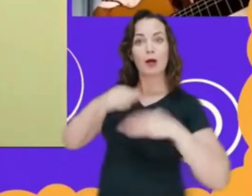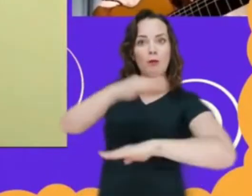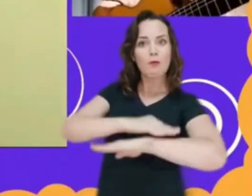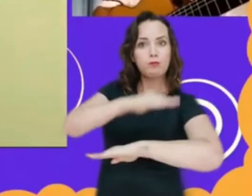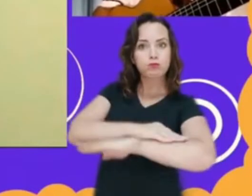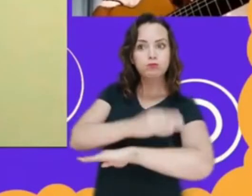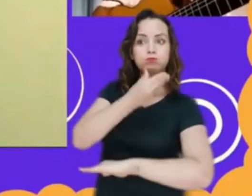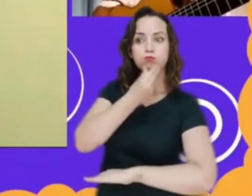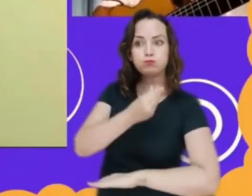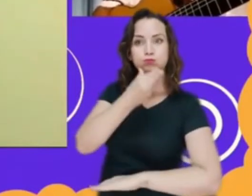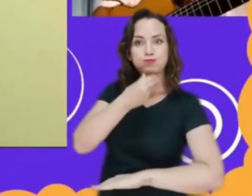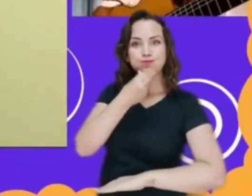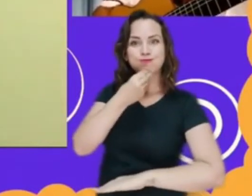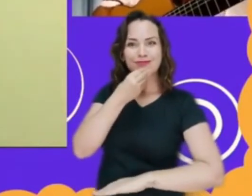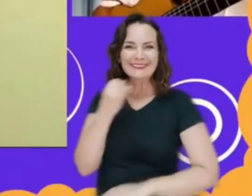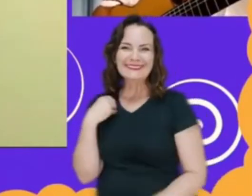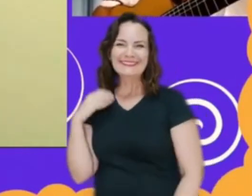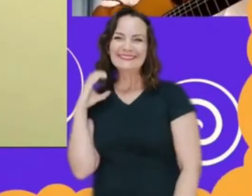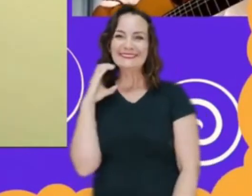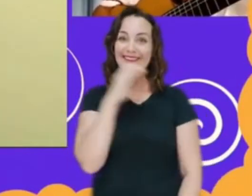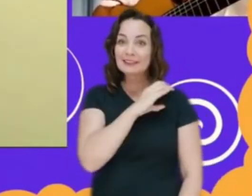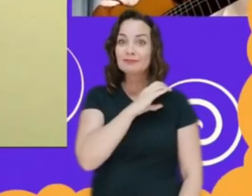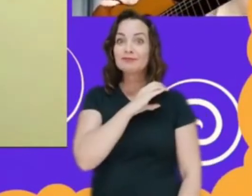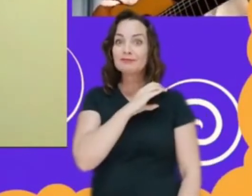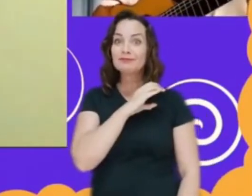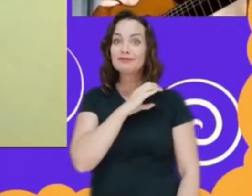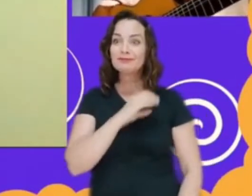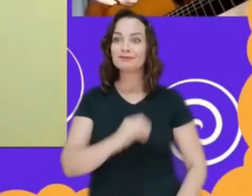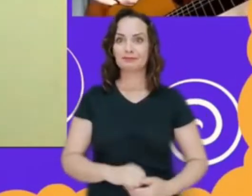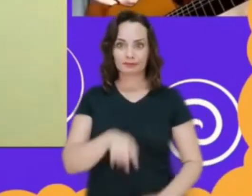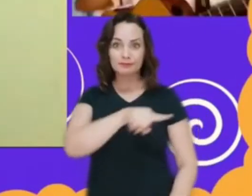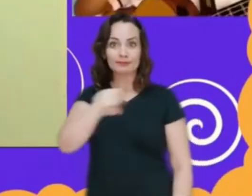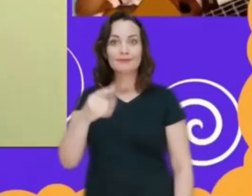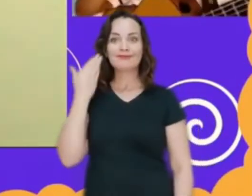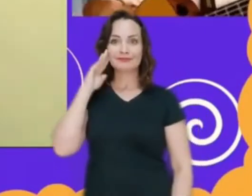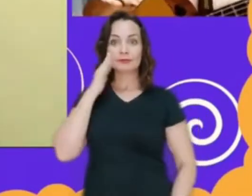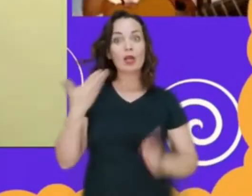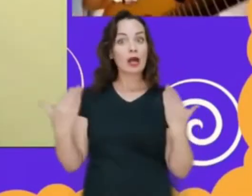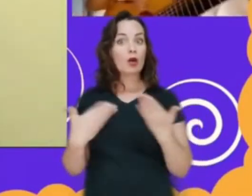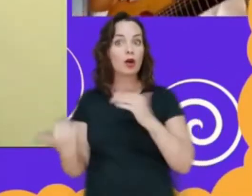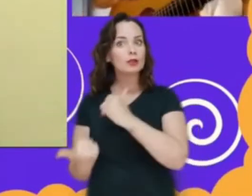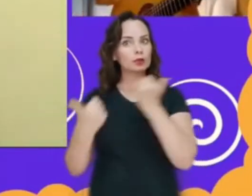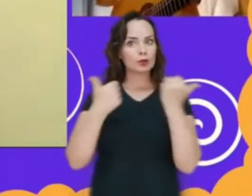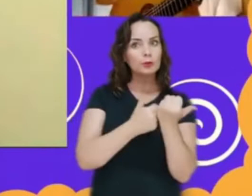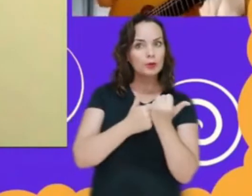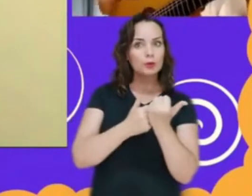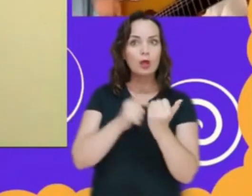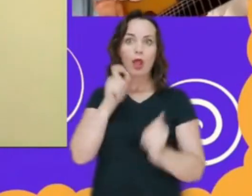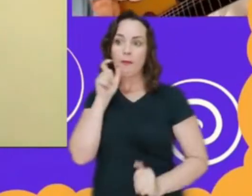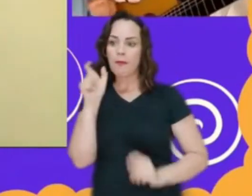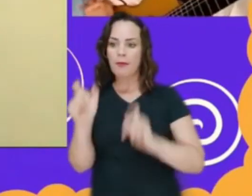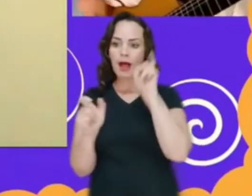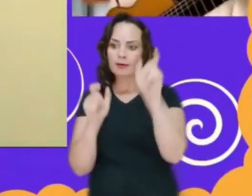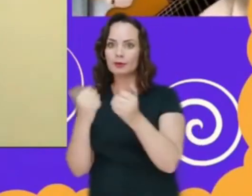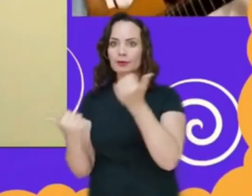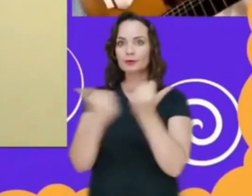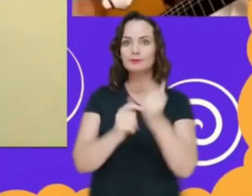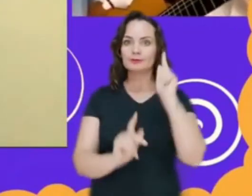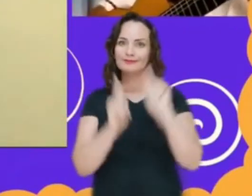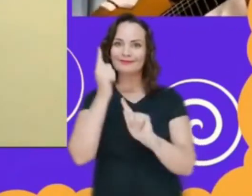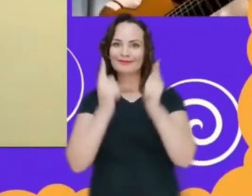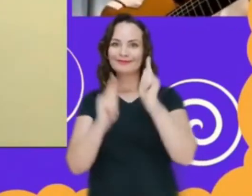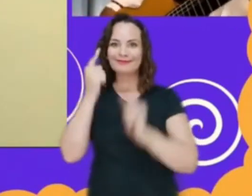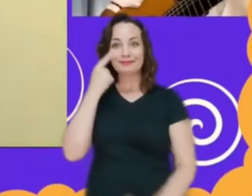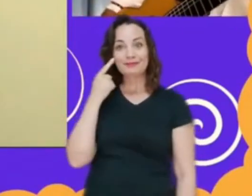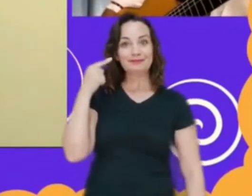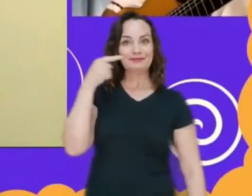emprestou pro sapo, sapo, sapo E ficou quentão Entenderam? Então vamos cantar tudo de novo Produção, pode me